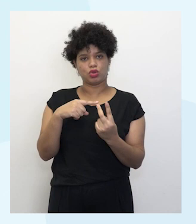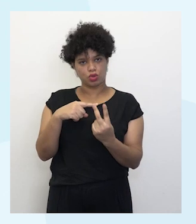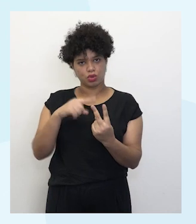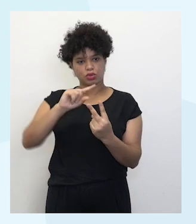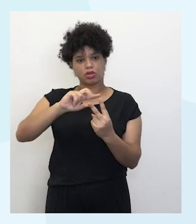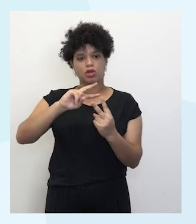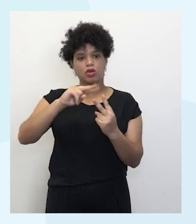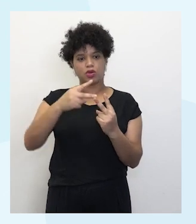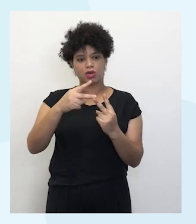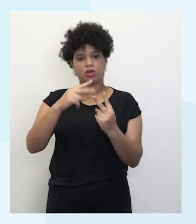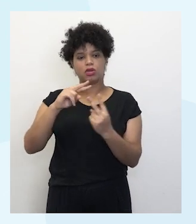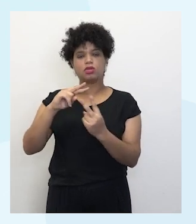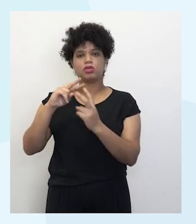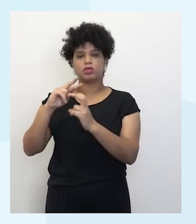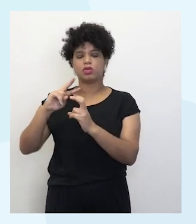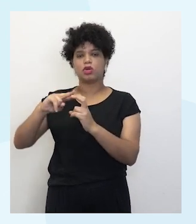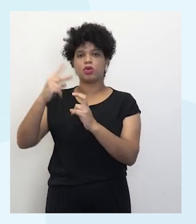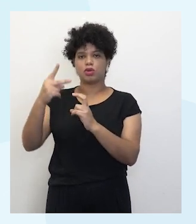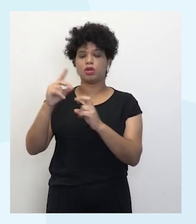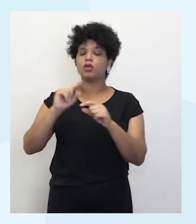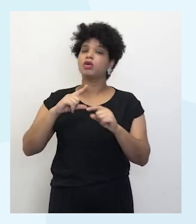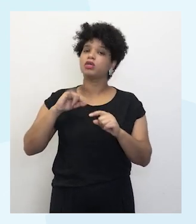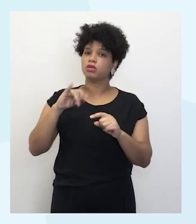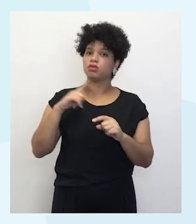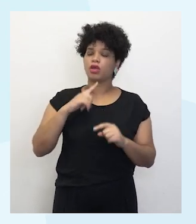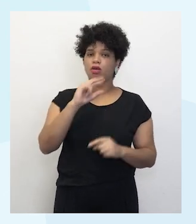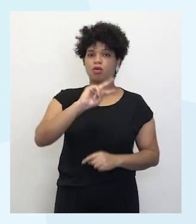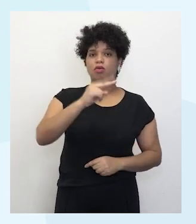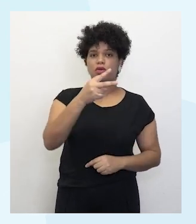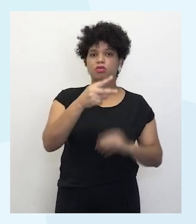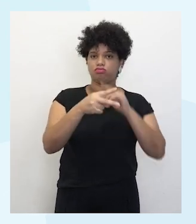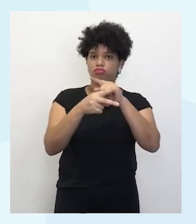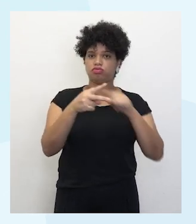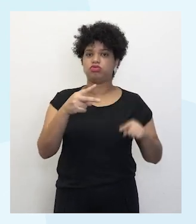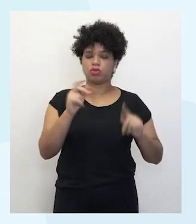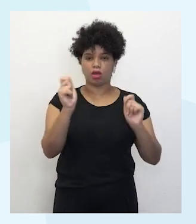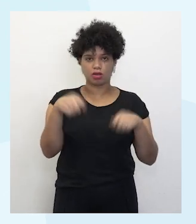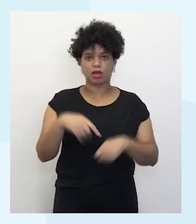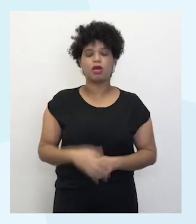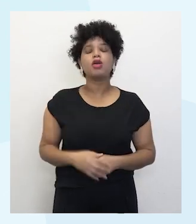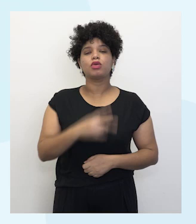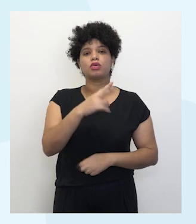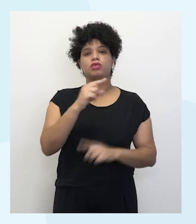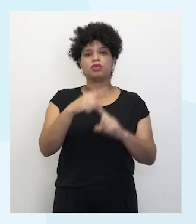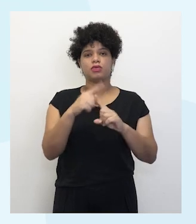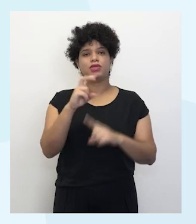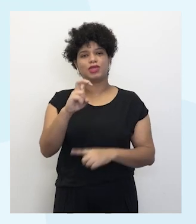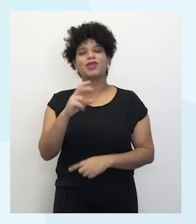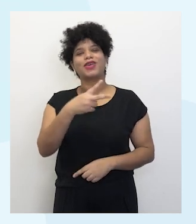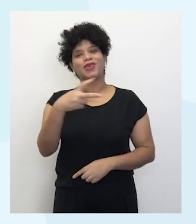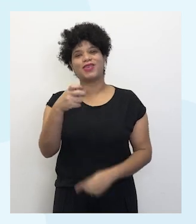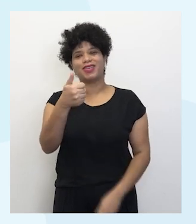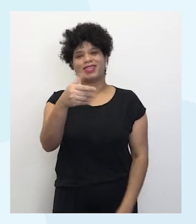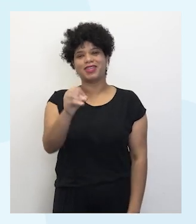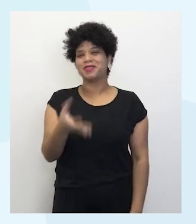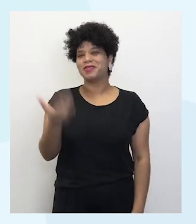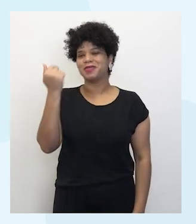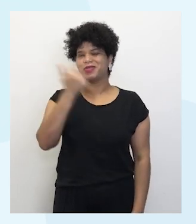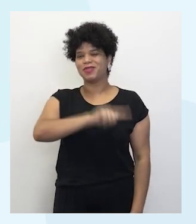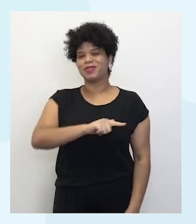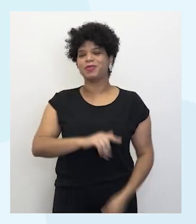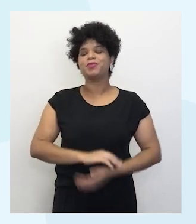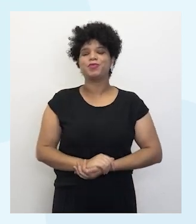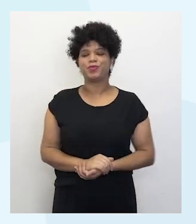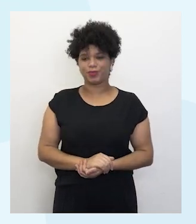sai da raiz, sai esse, beleza? Então, ficou 2 vezes 5, que é o próprio 10, muito bem. Vamos mais uma?